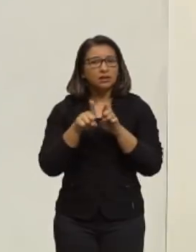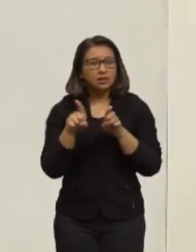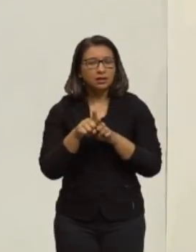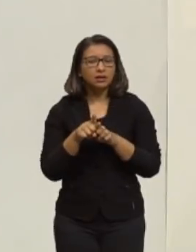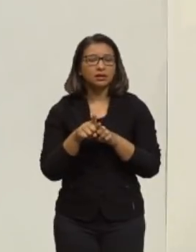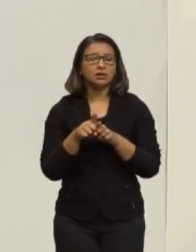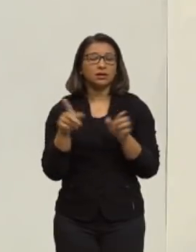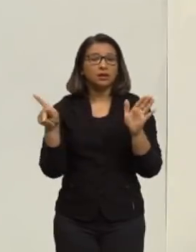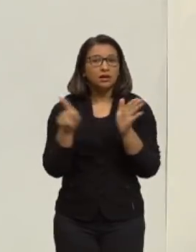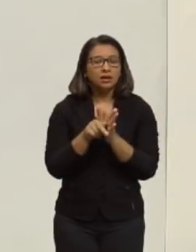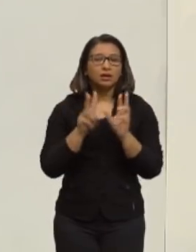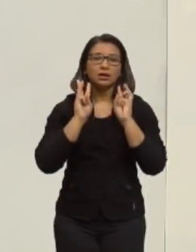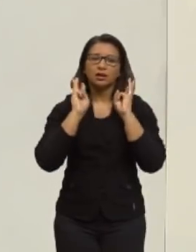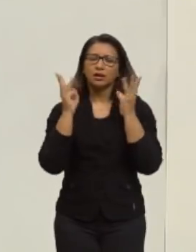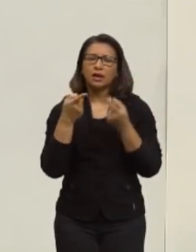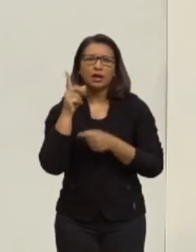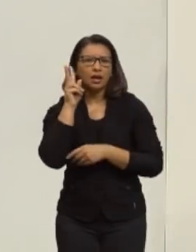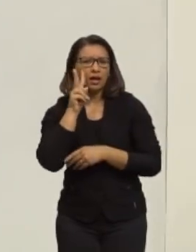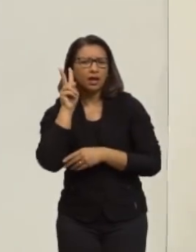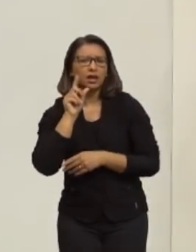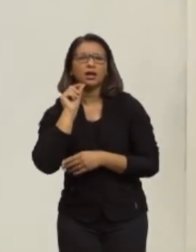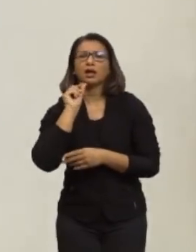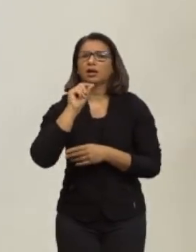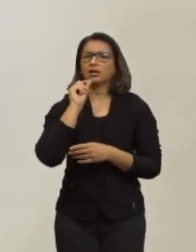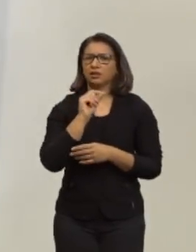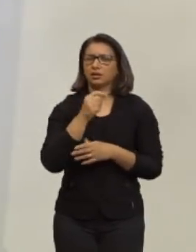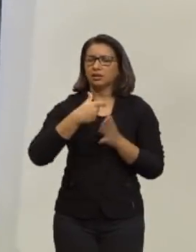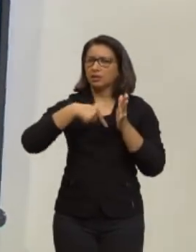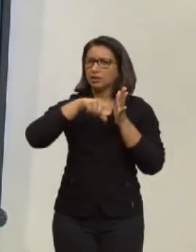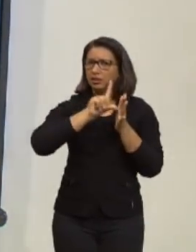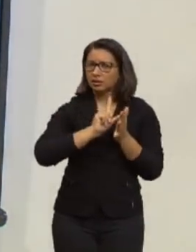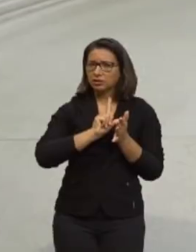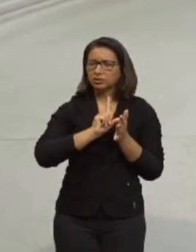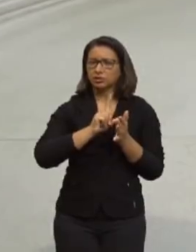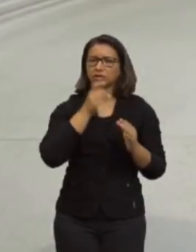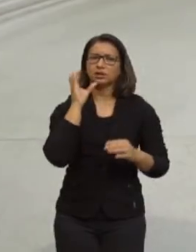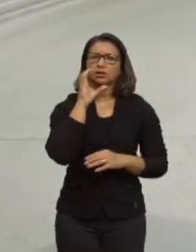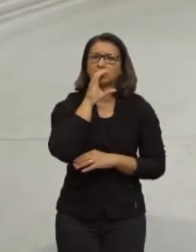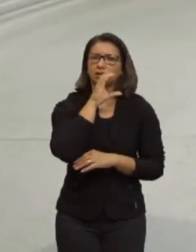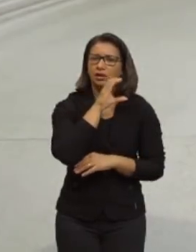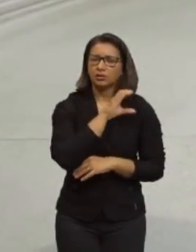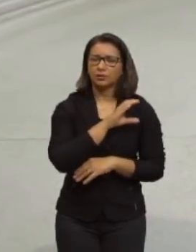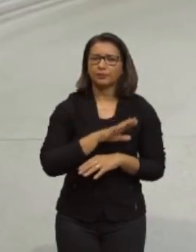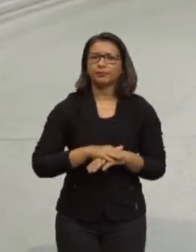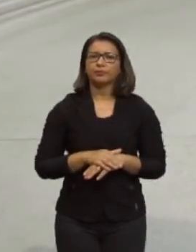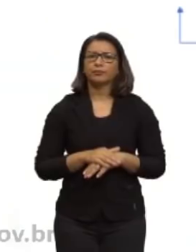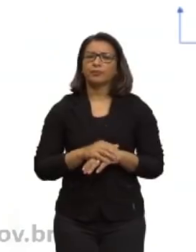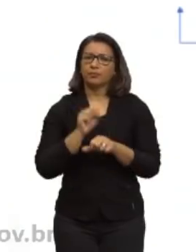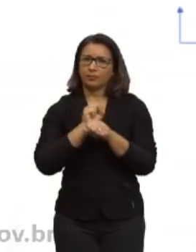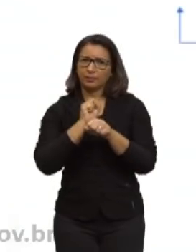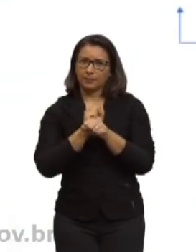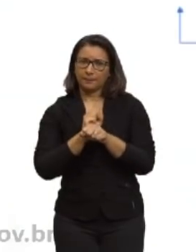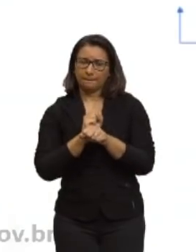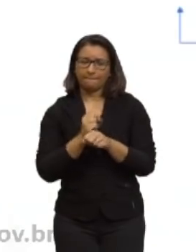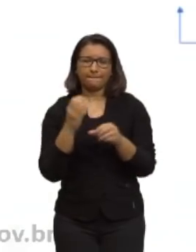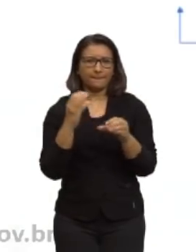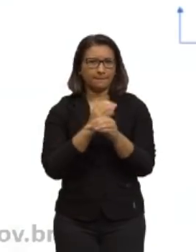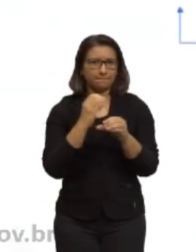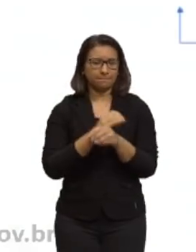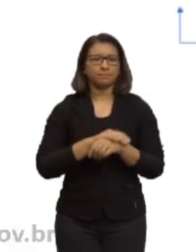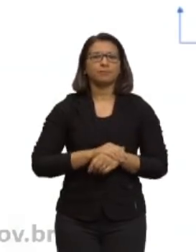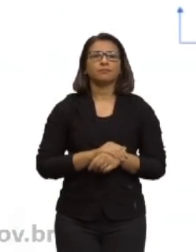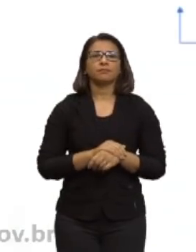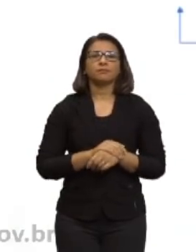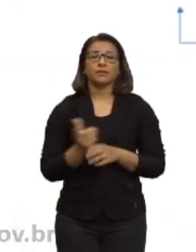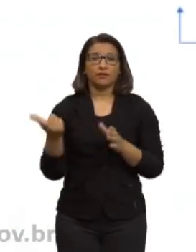lembra quando a gente trabalhou lá né que calor antes de eu passar isso vamos completar aqui é uma passagem